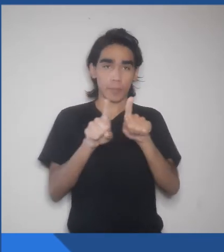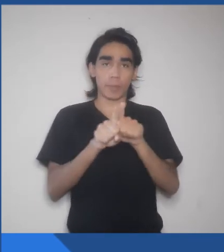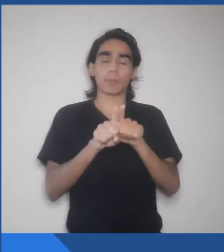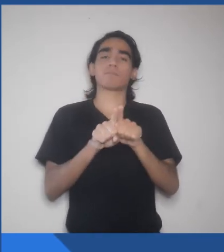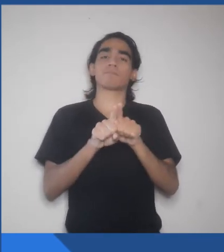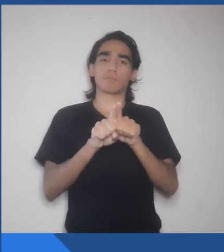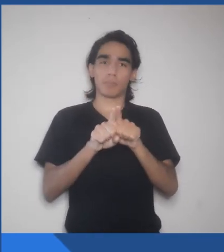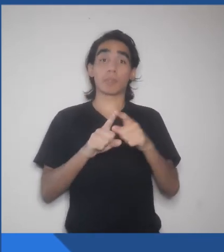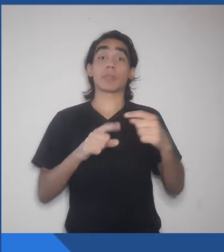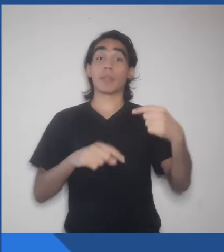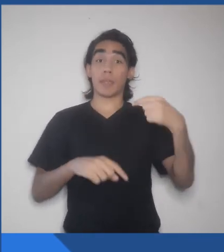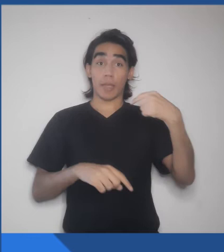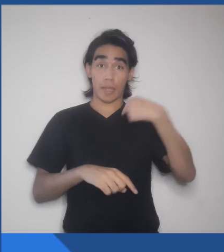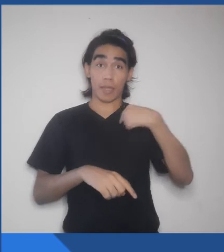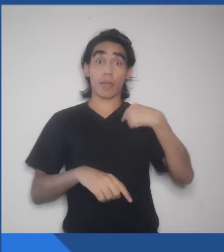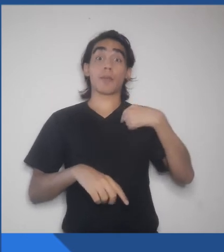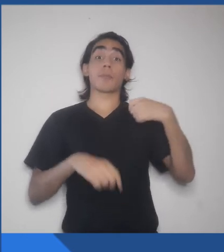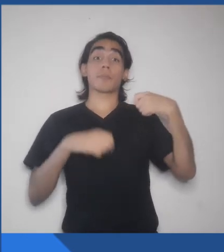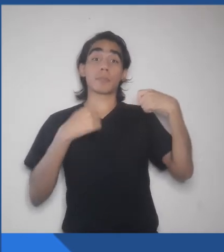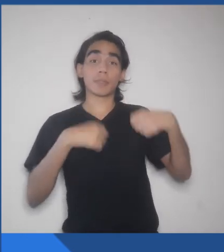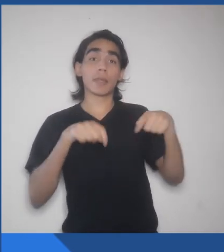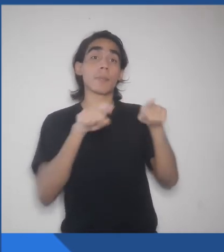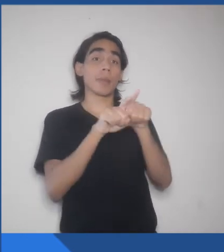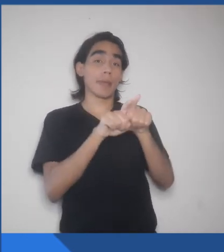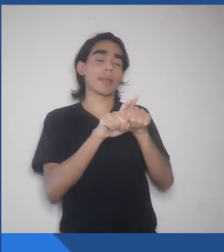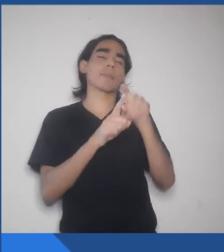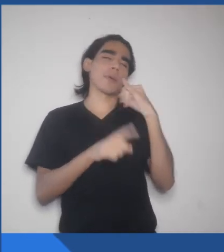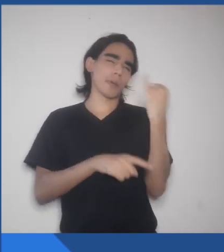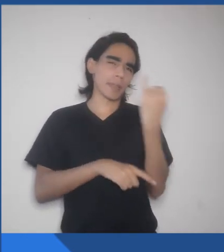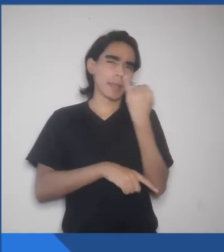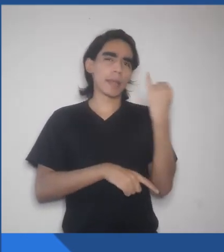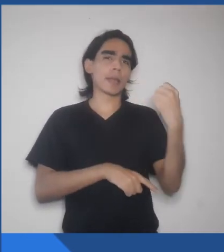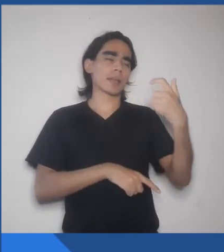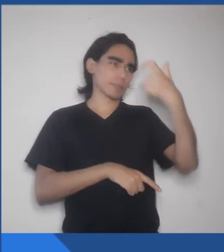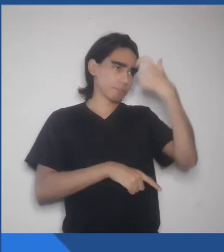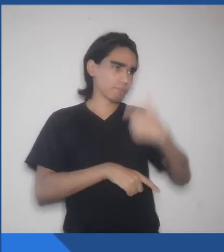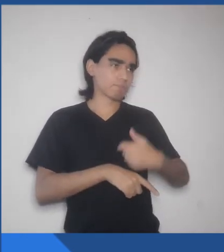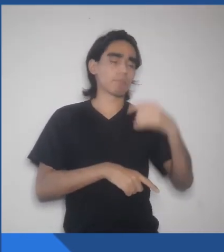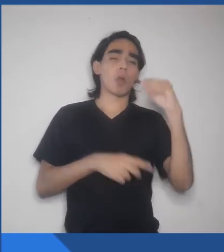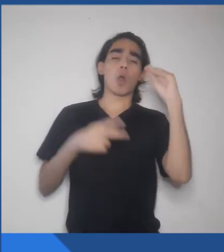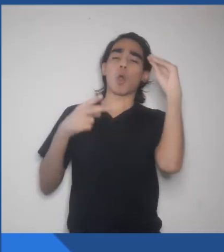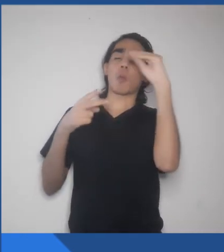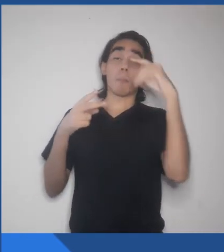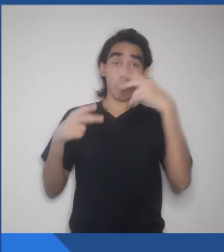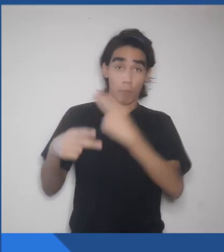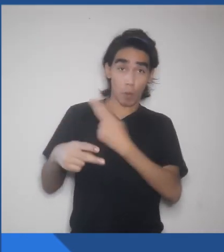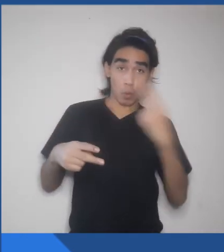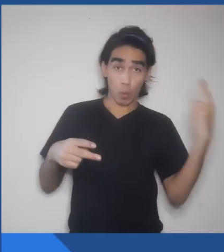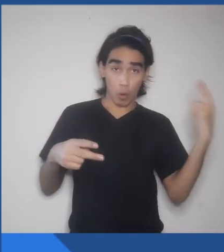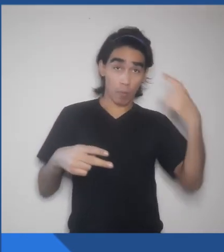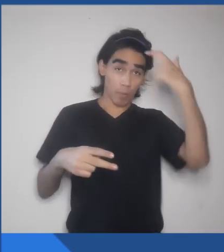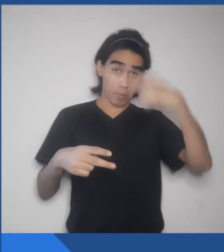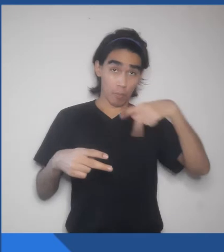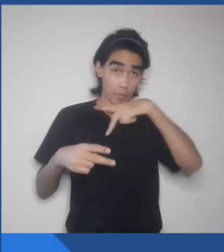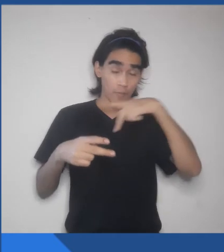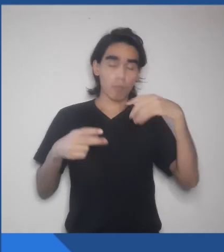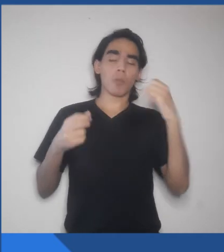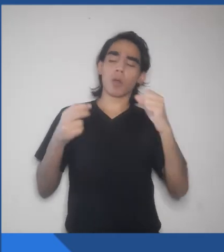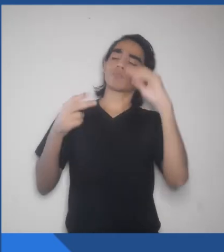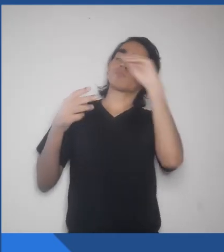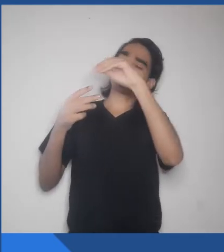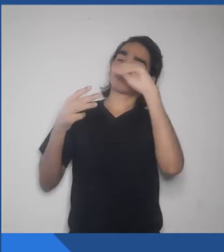bacana é você se inserir em todos os grupos. Isso vai fazer diferença e eu posso mostrar depois para vocês. É o que eu vou fazer aqui. Eu vou me